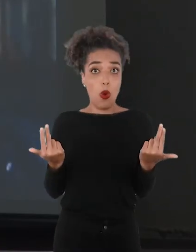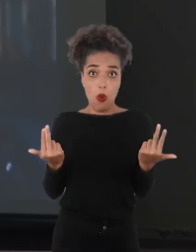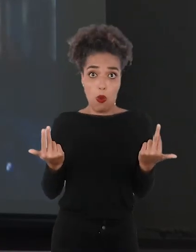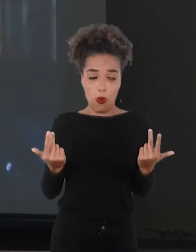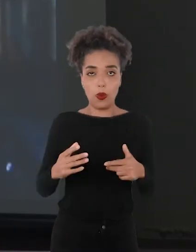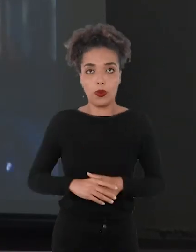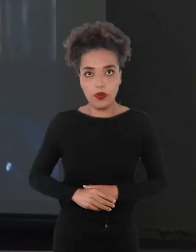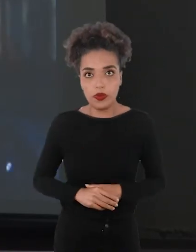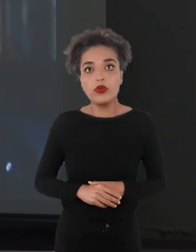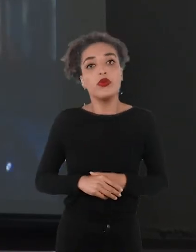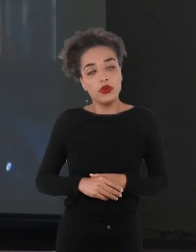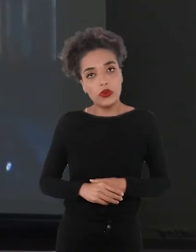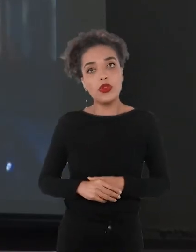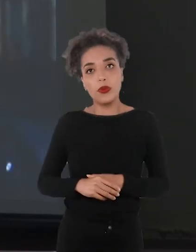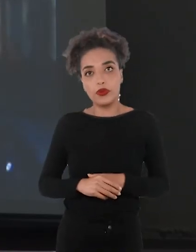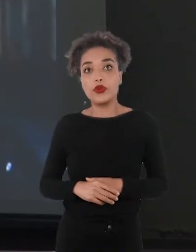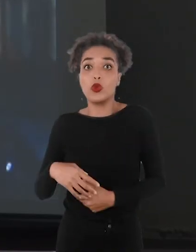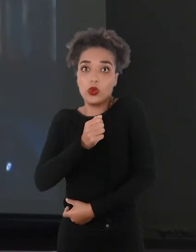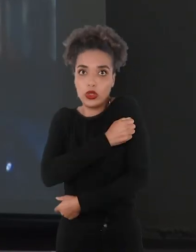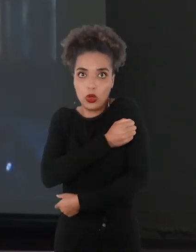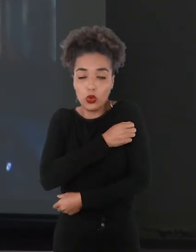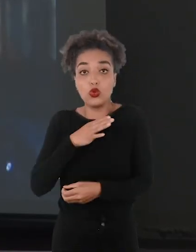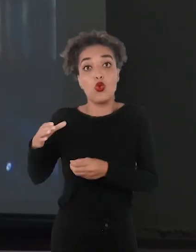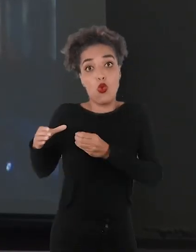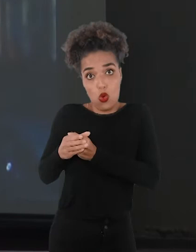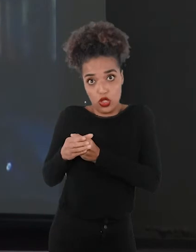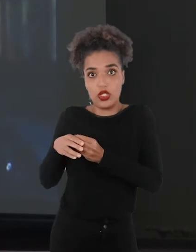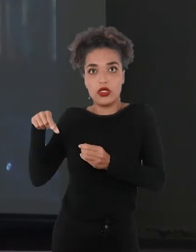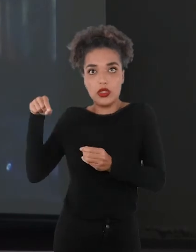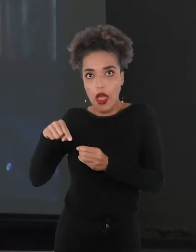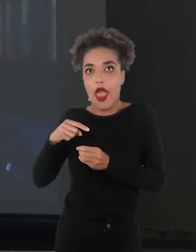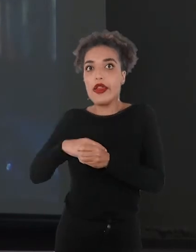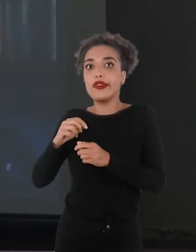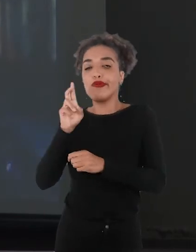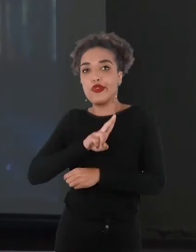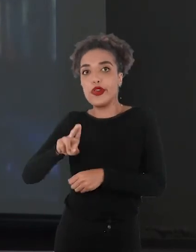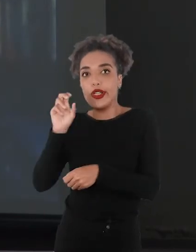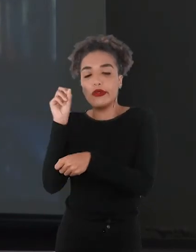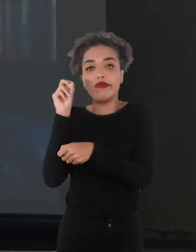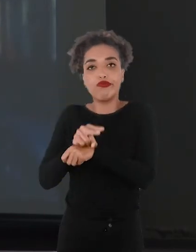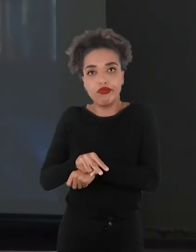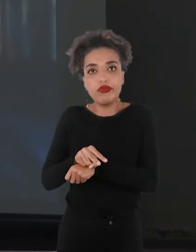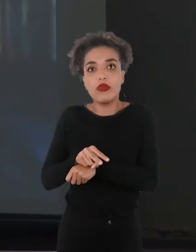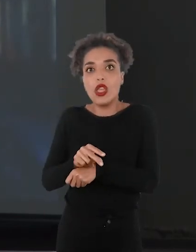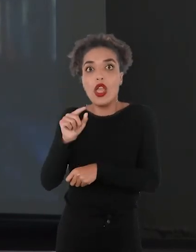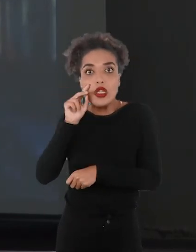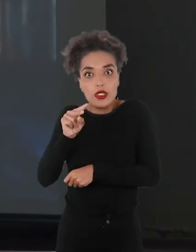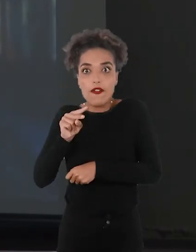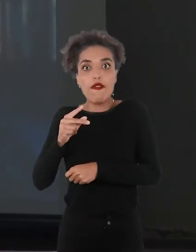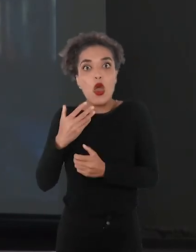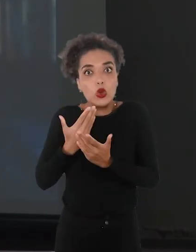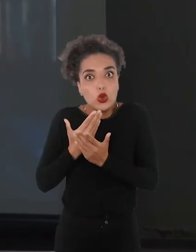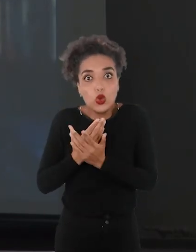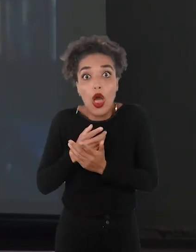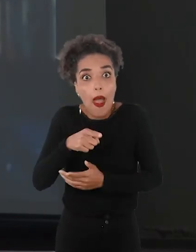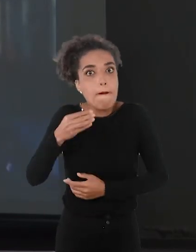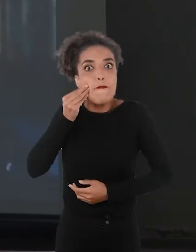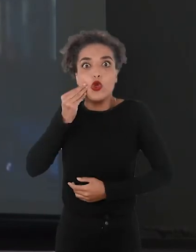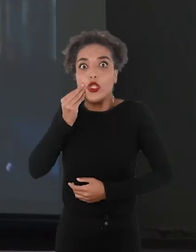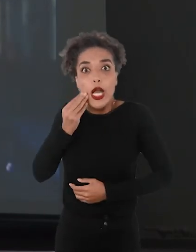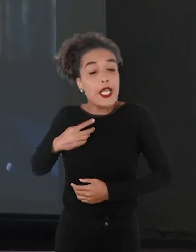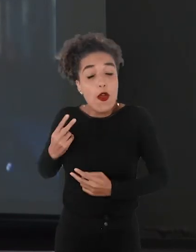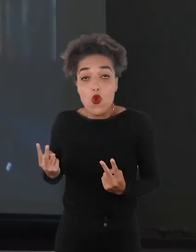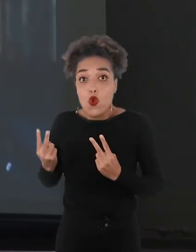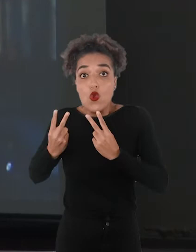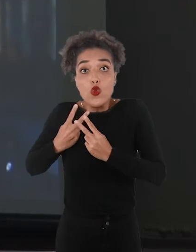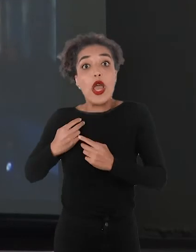as cotas, uma vez que os estudantes cotistas ingressam na universidade, eles valorizam muito essa oportunidade